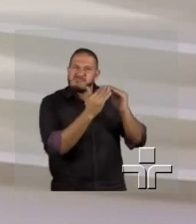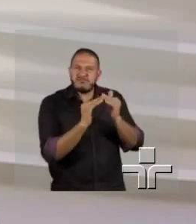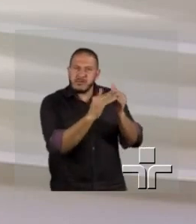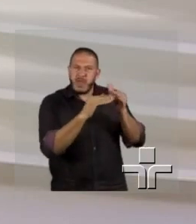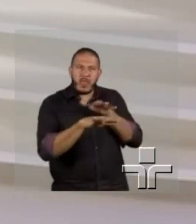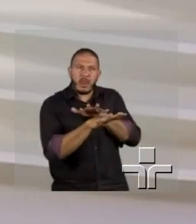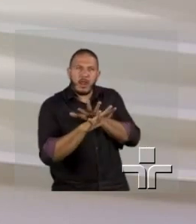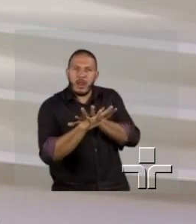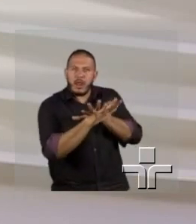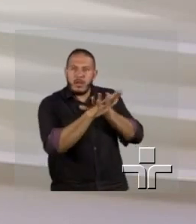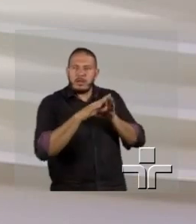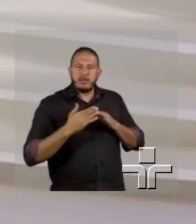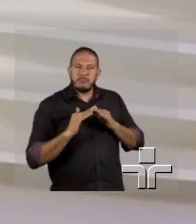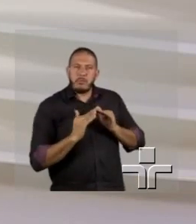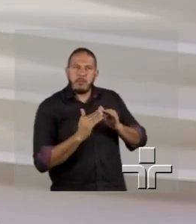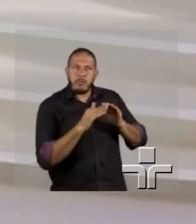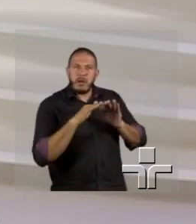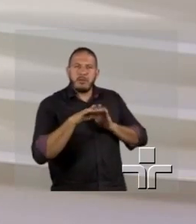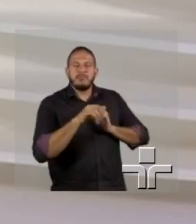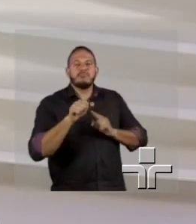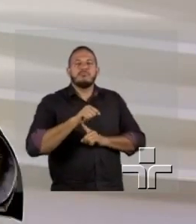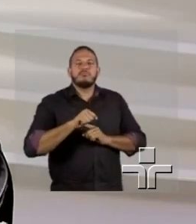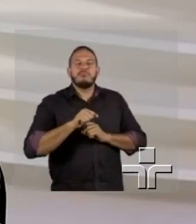um aparato muito grande nisso aí.